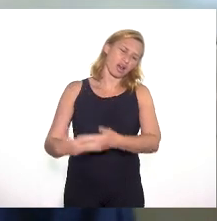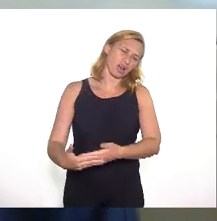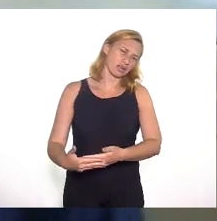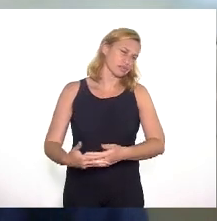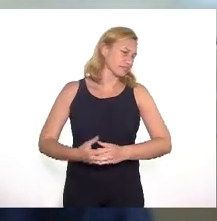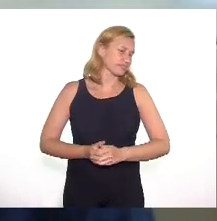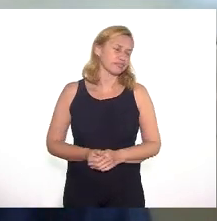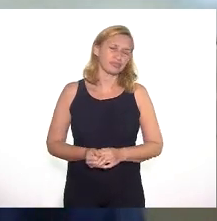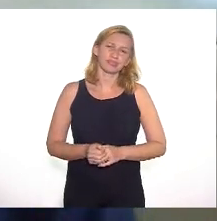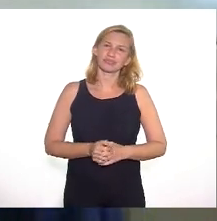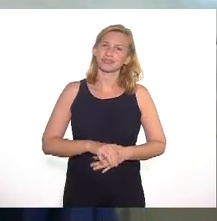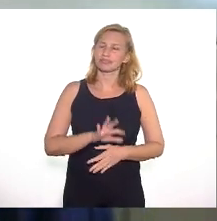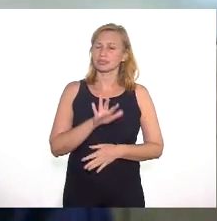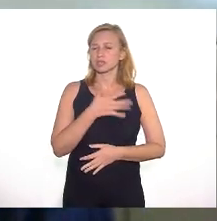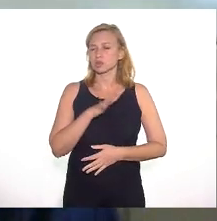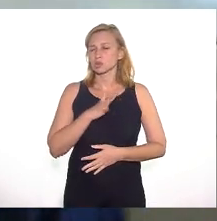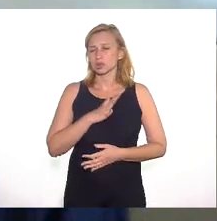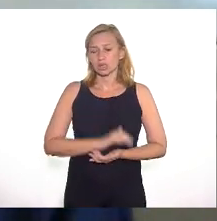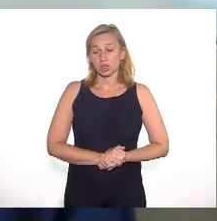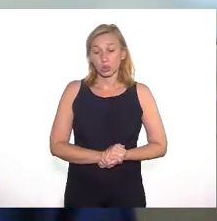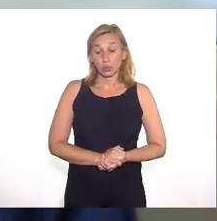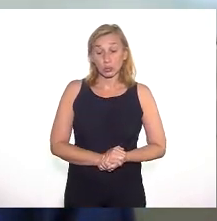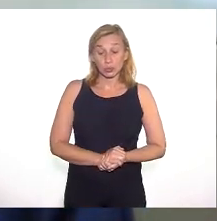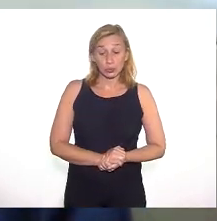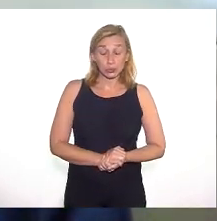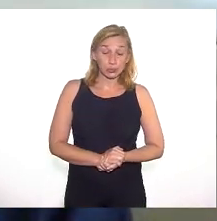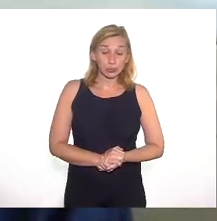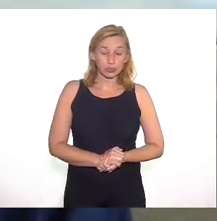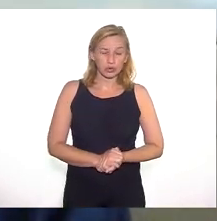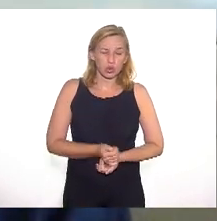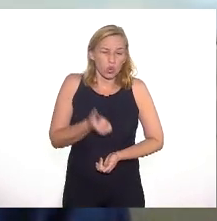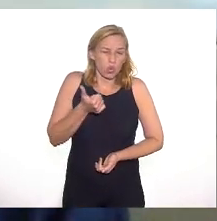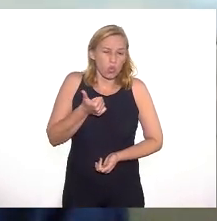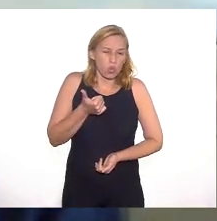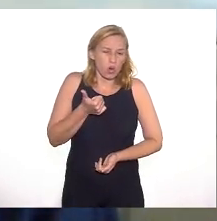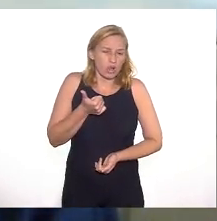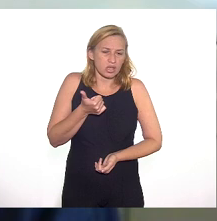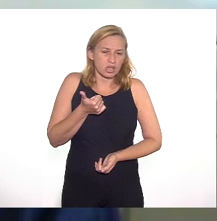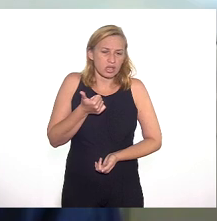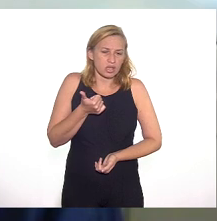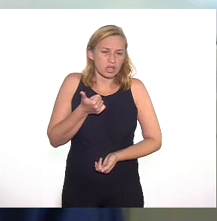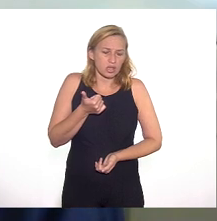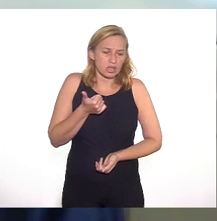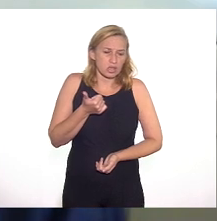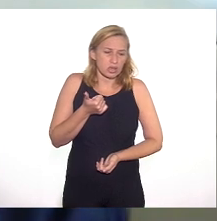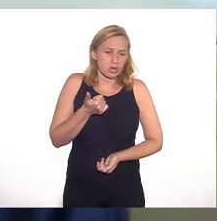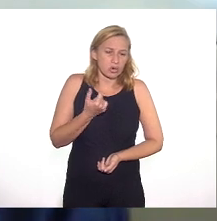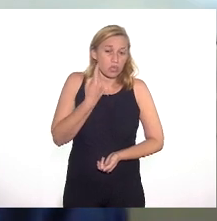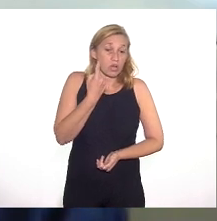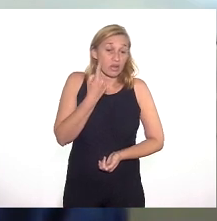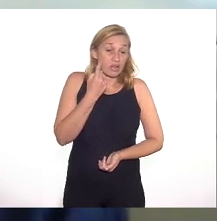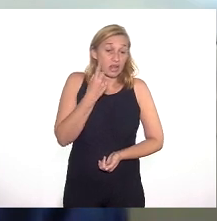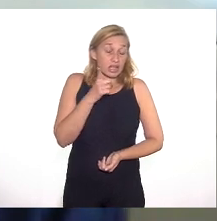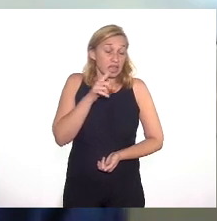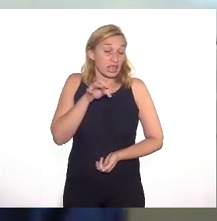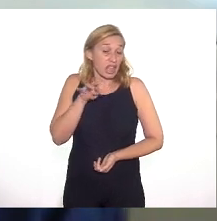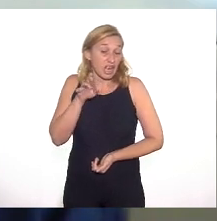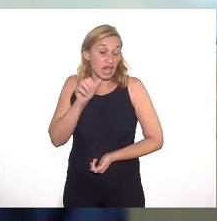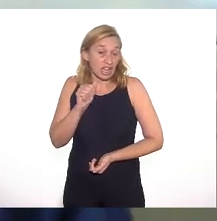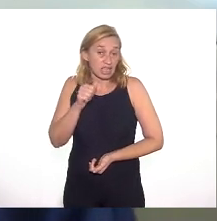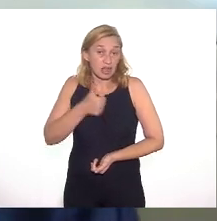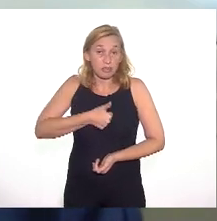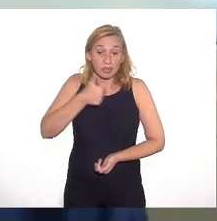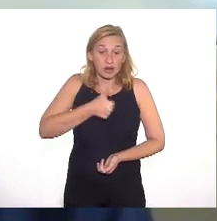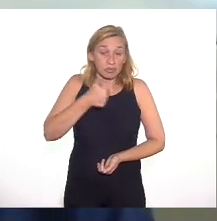há aproximadamente quase uma década, quando saiu as